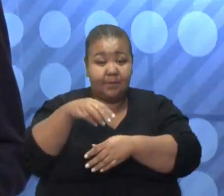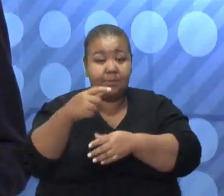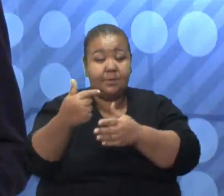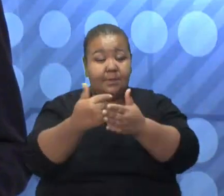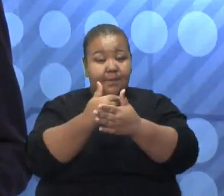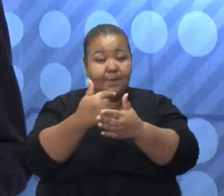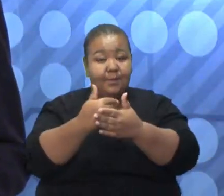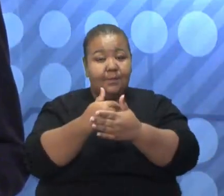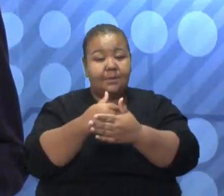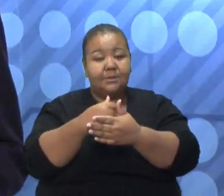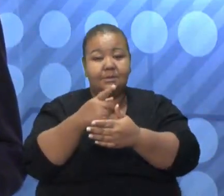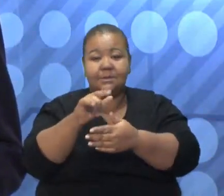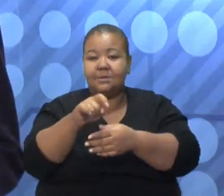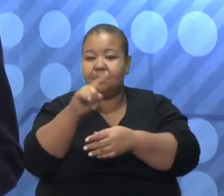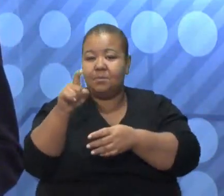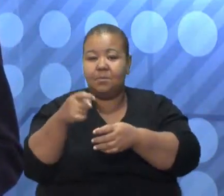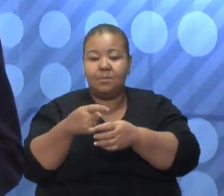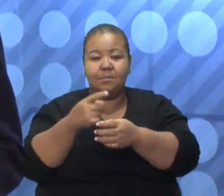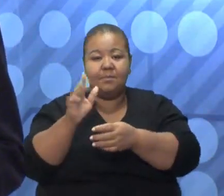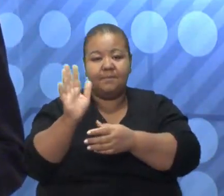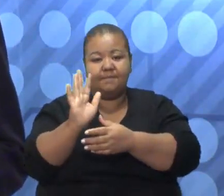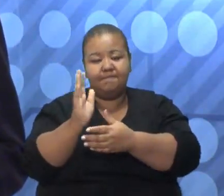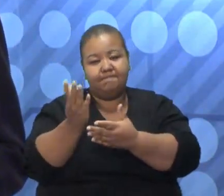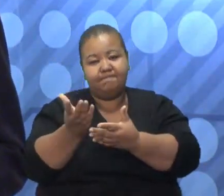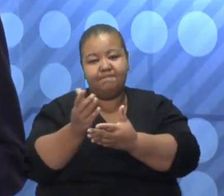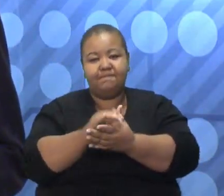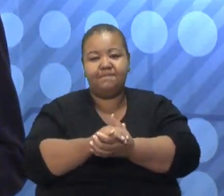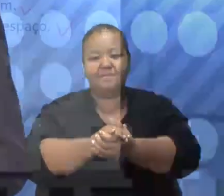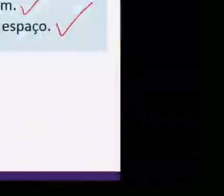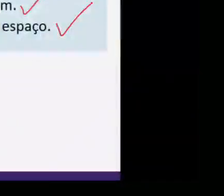abrir para alguma pergunta, se não vier eu volto para me despedir.